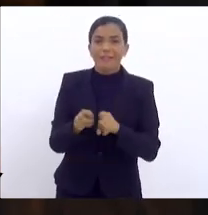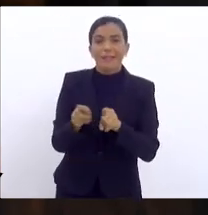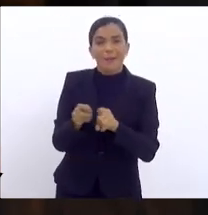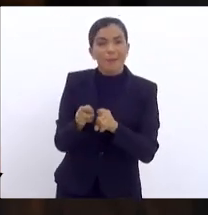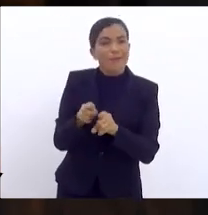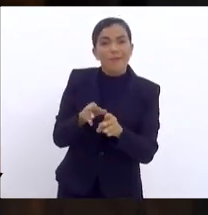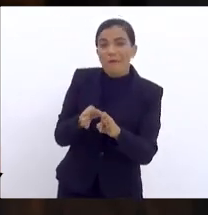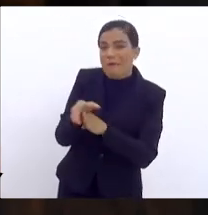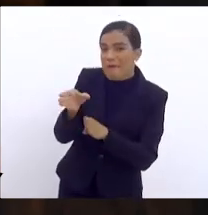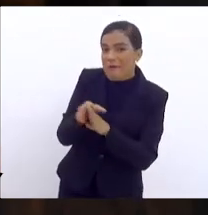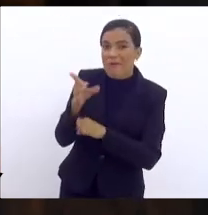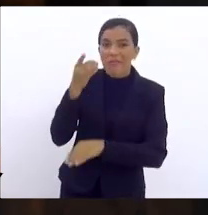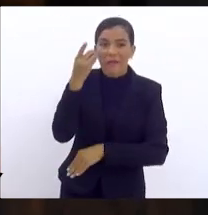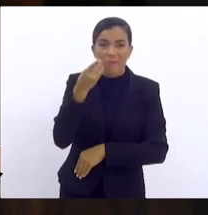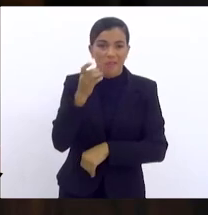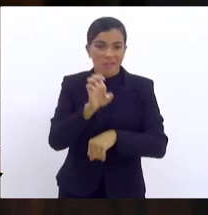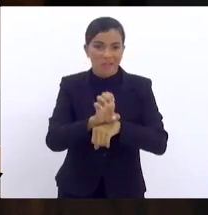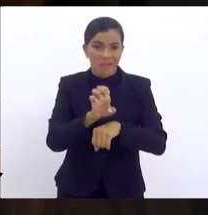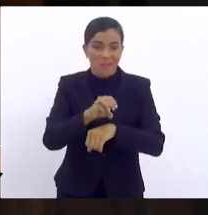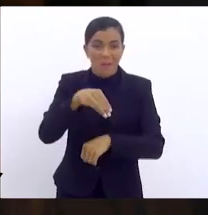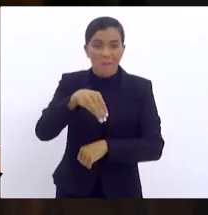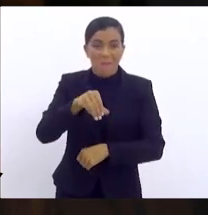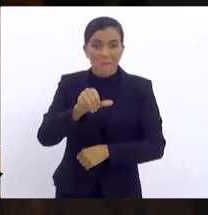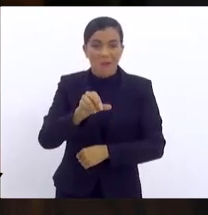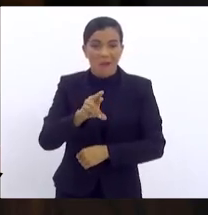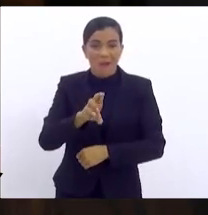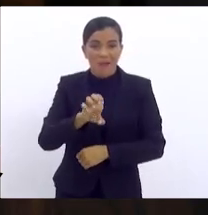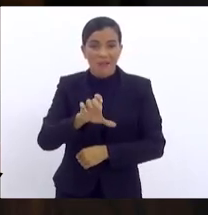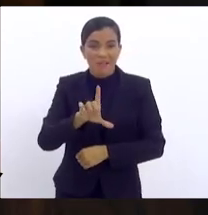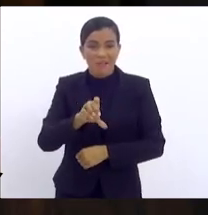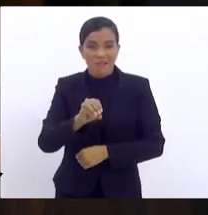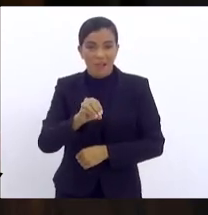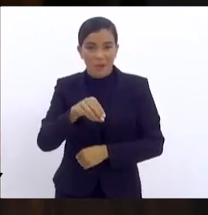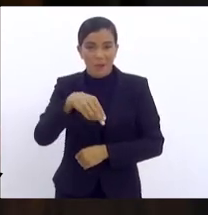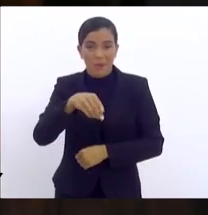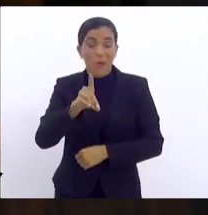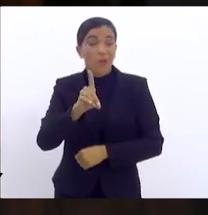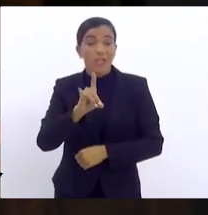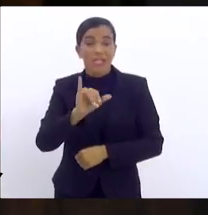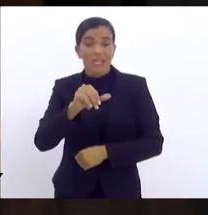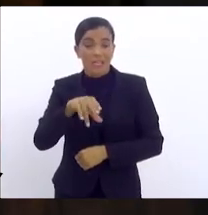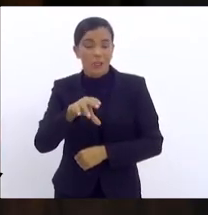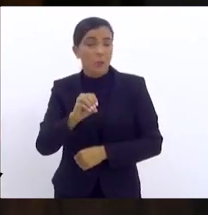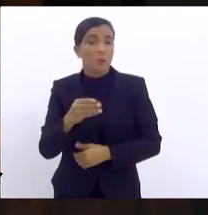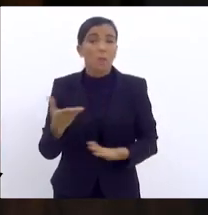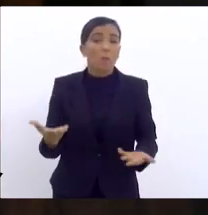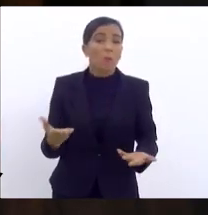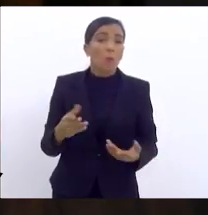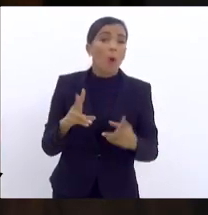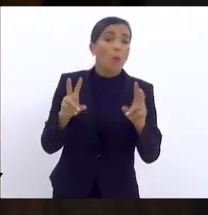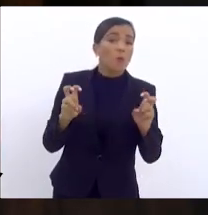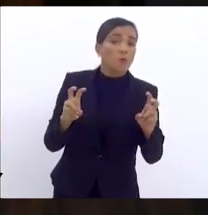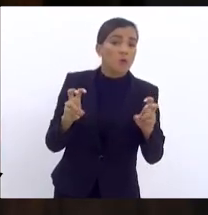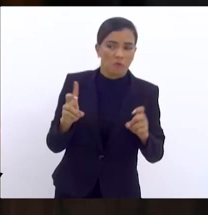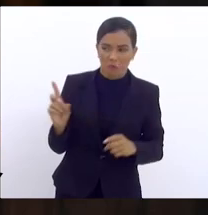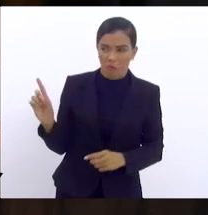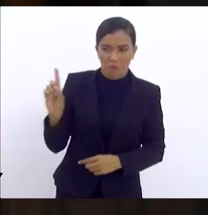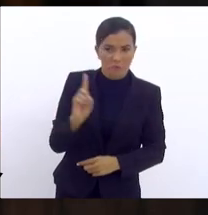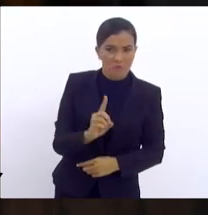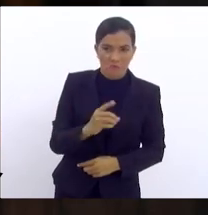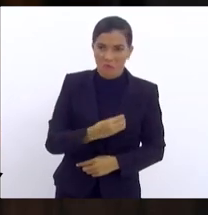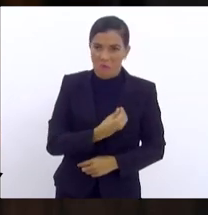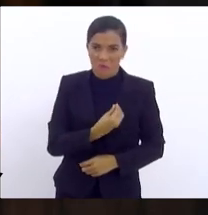do deputado estadual Marcelo Dino e por algum motivo eles não compareceram então